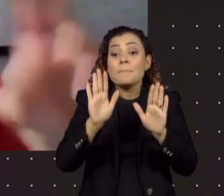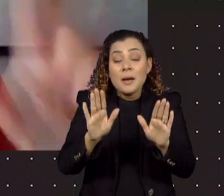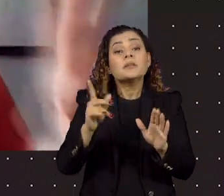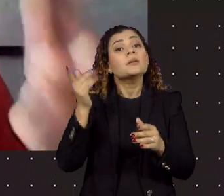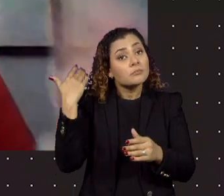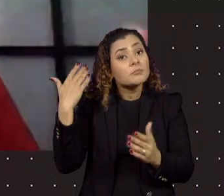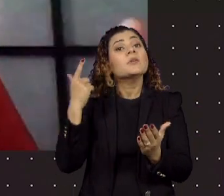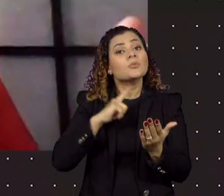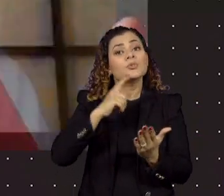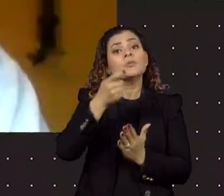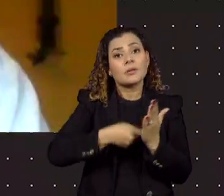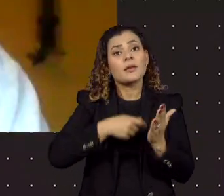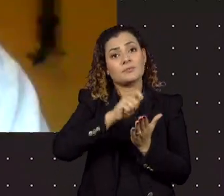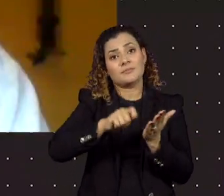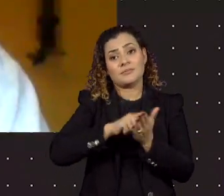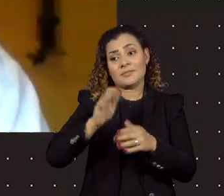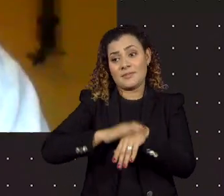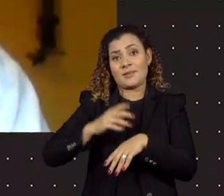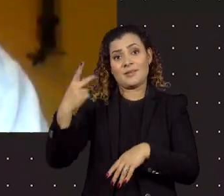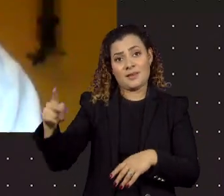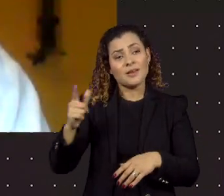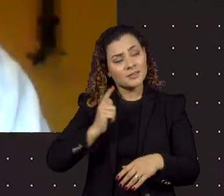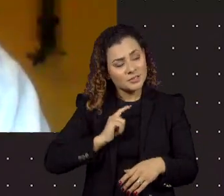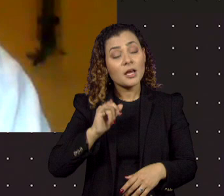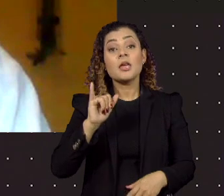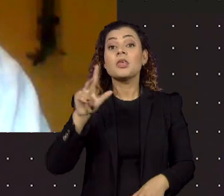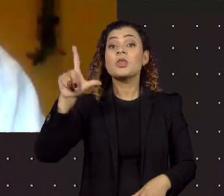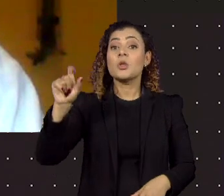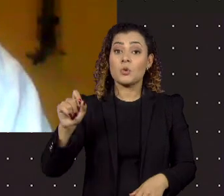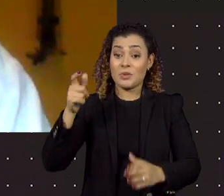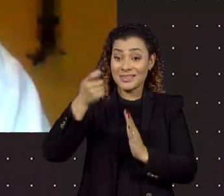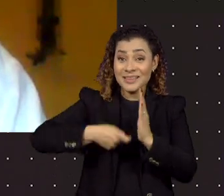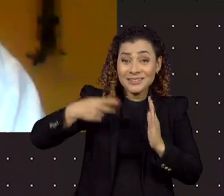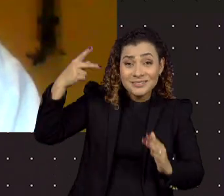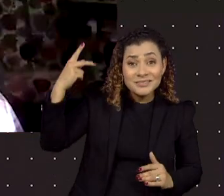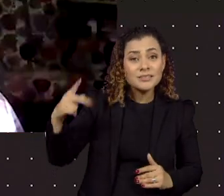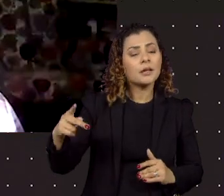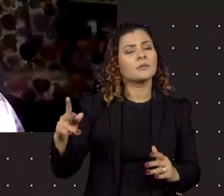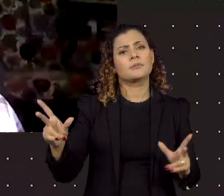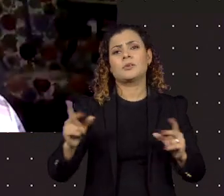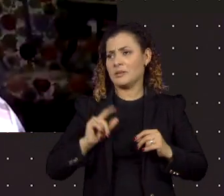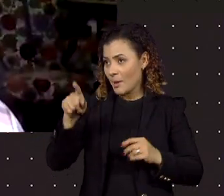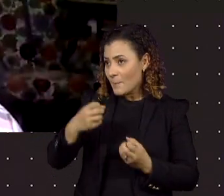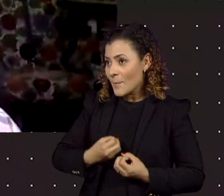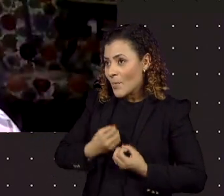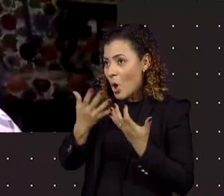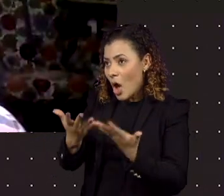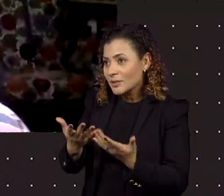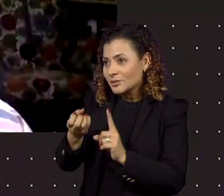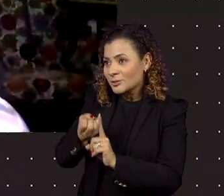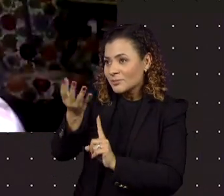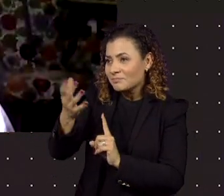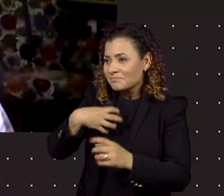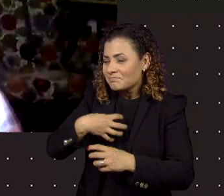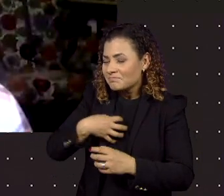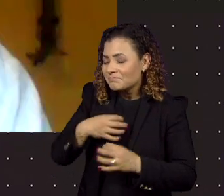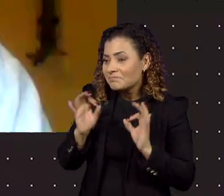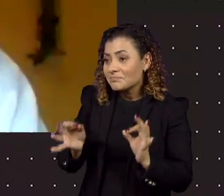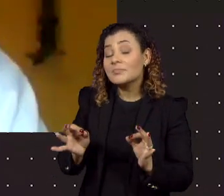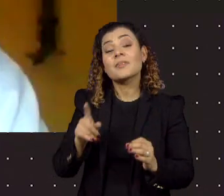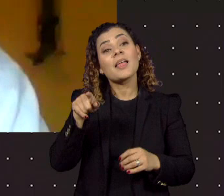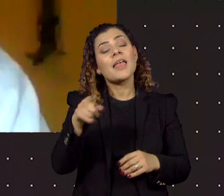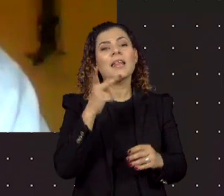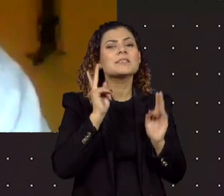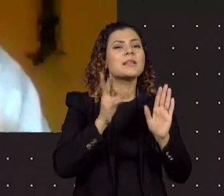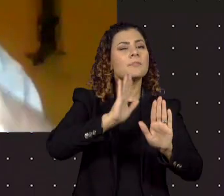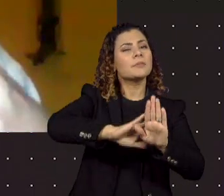escrito à mão por ele. O texto do Ilo é... poético, né? E ele é bastante